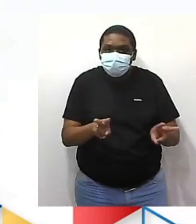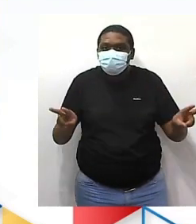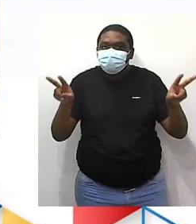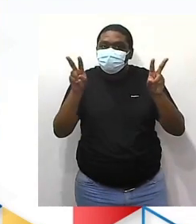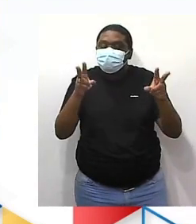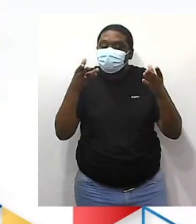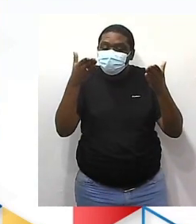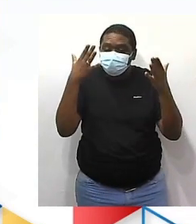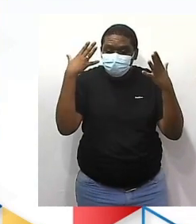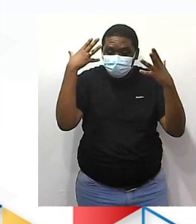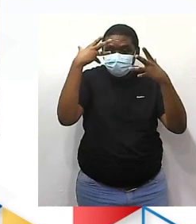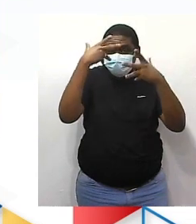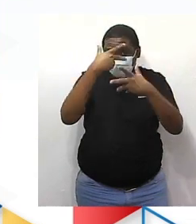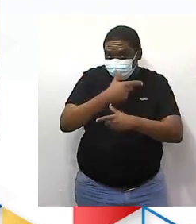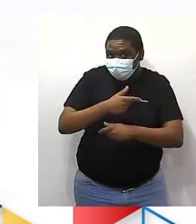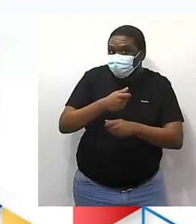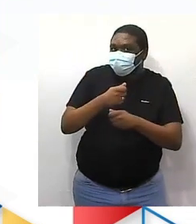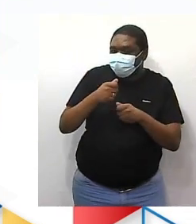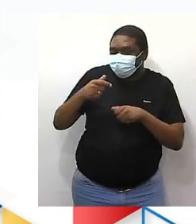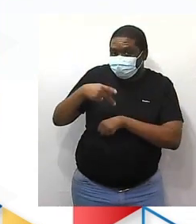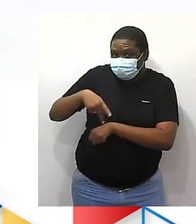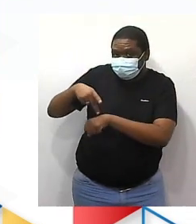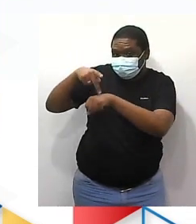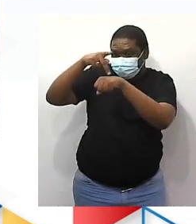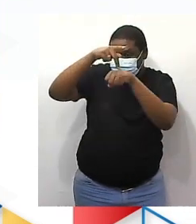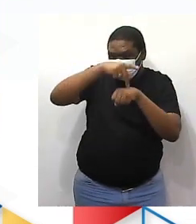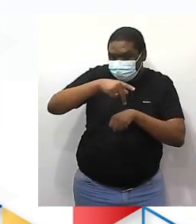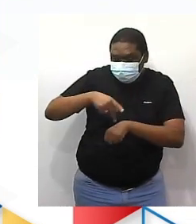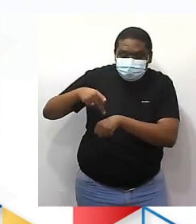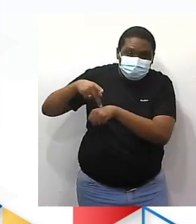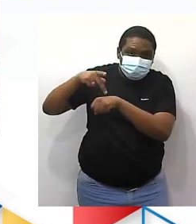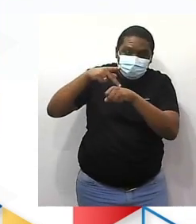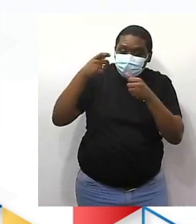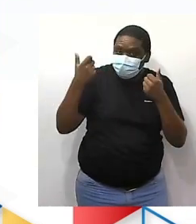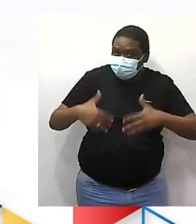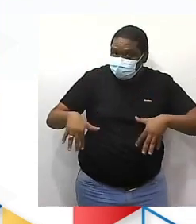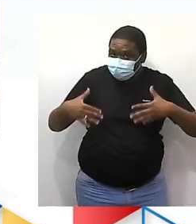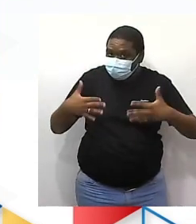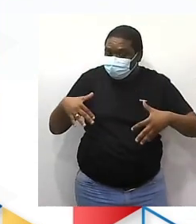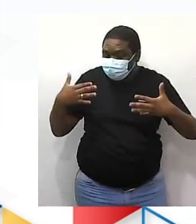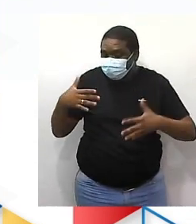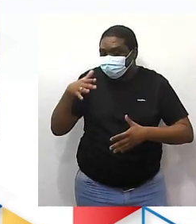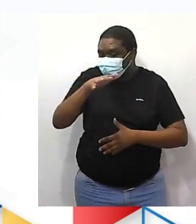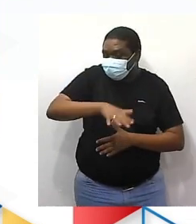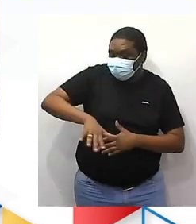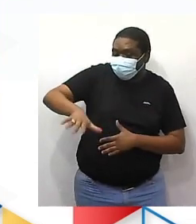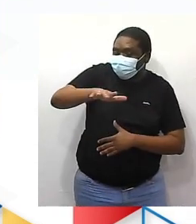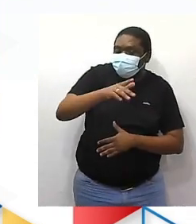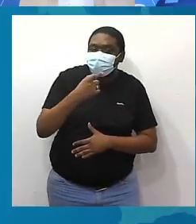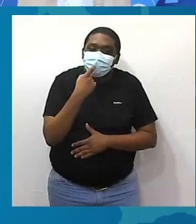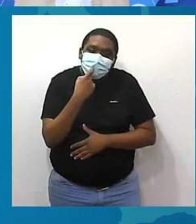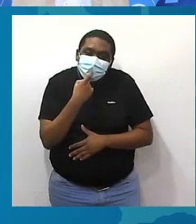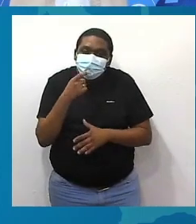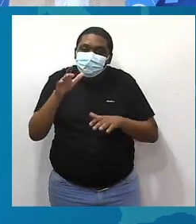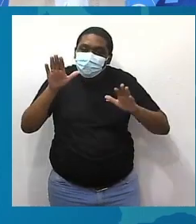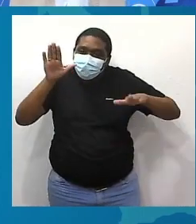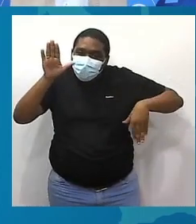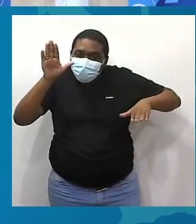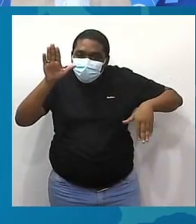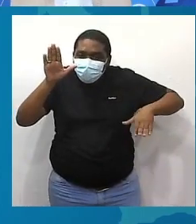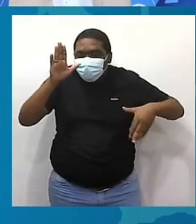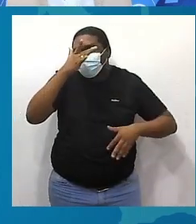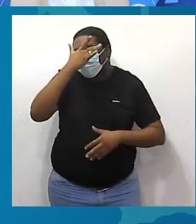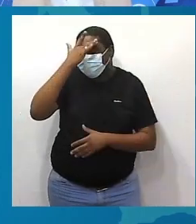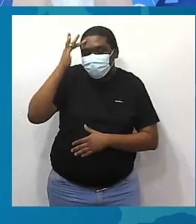que lindo, né? Essa formação dessas rochas que estão aí na área que é litorânea. Muitas pessoas